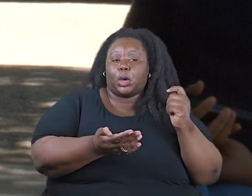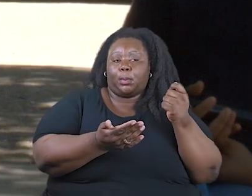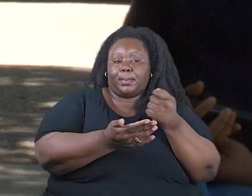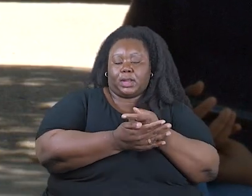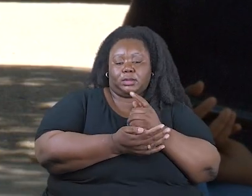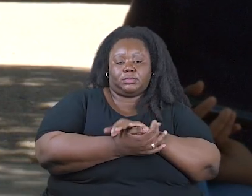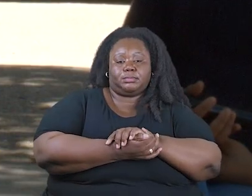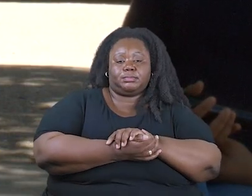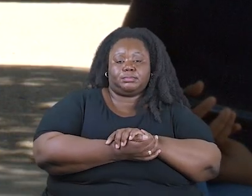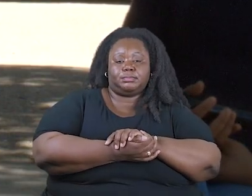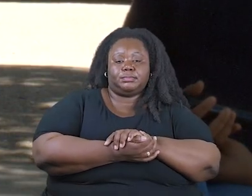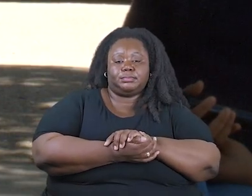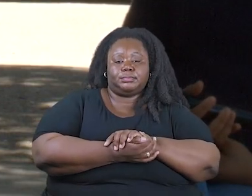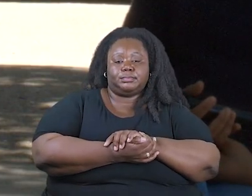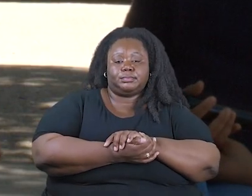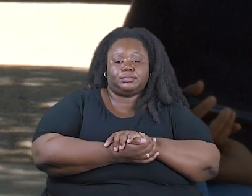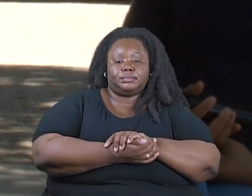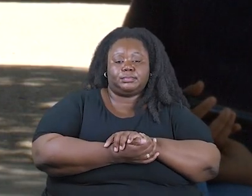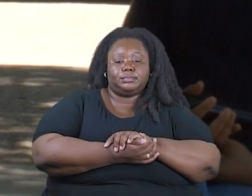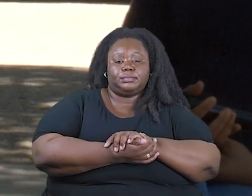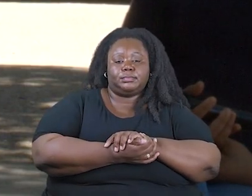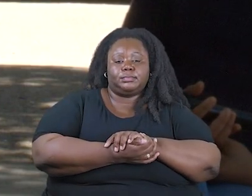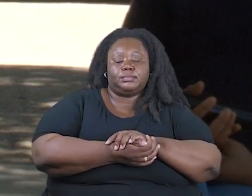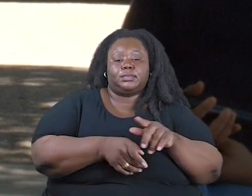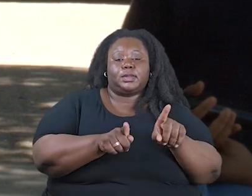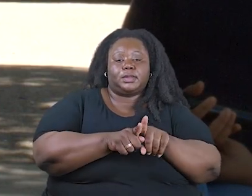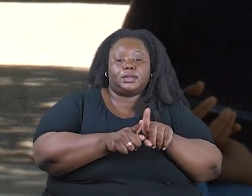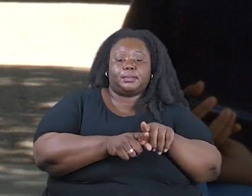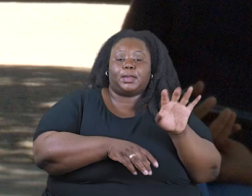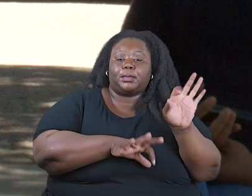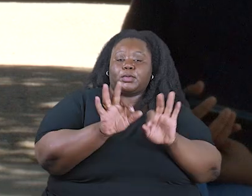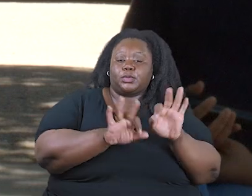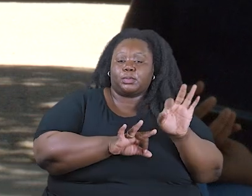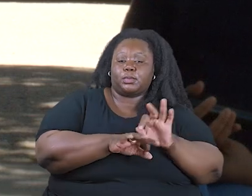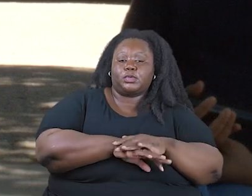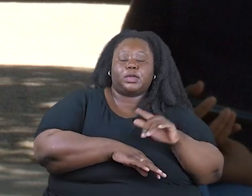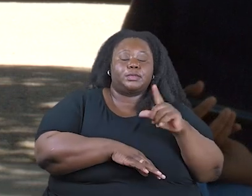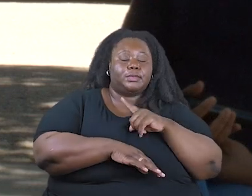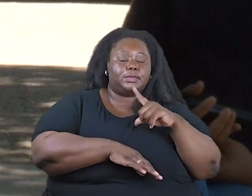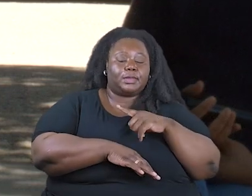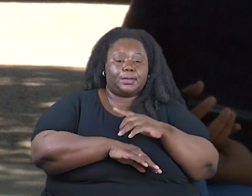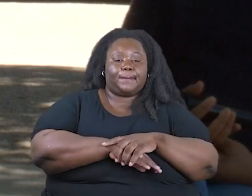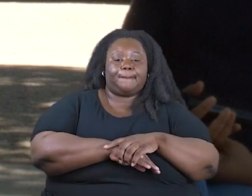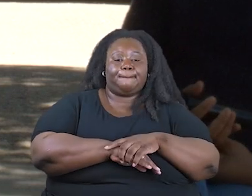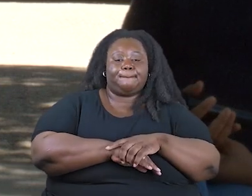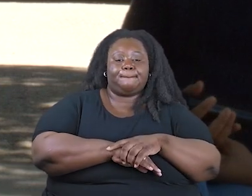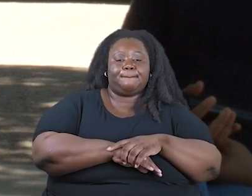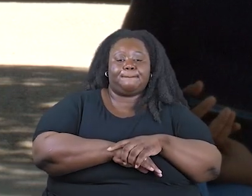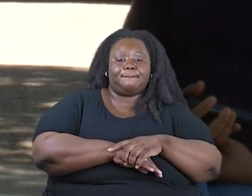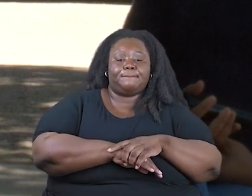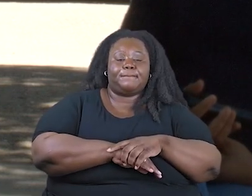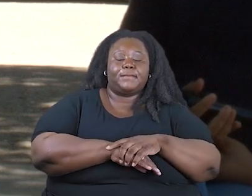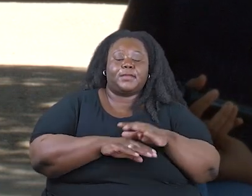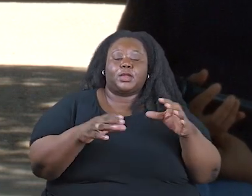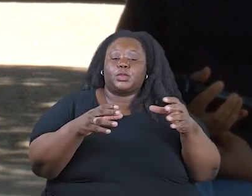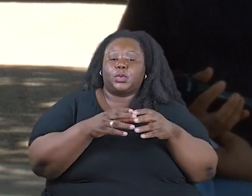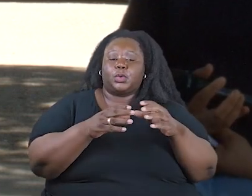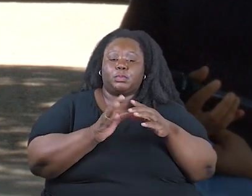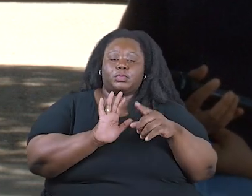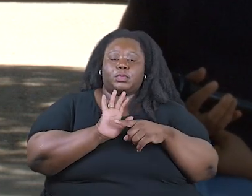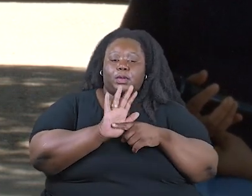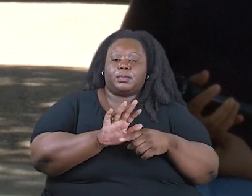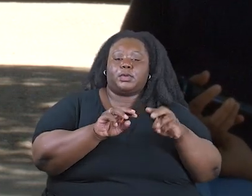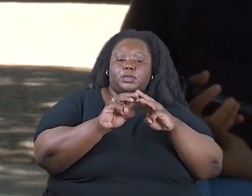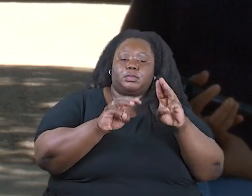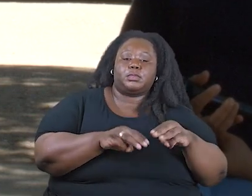comprado. Nem mesmo através desses projetos, né, que tem a Associação de Amigos do Museu, que,